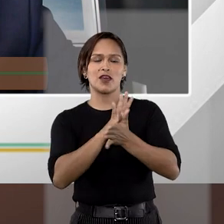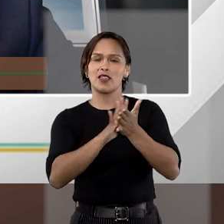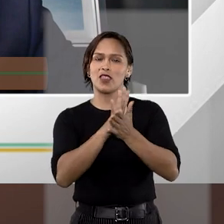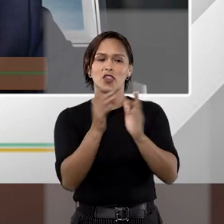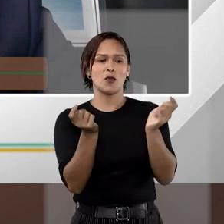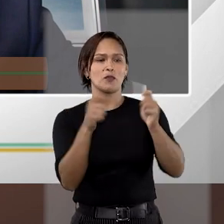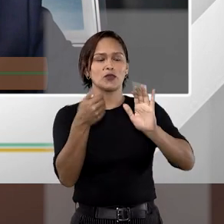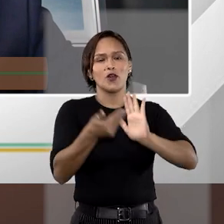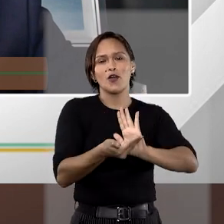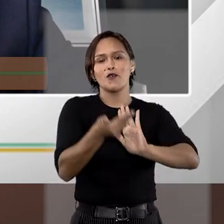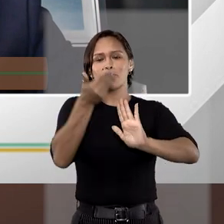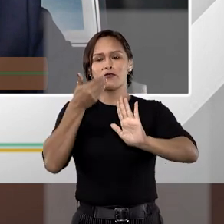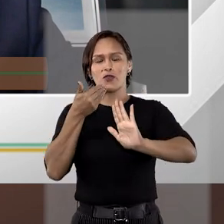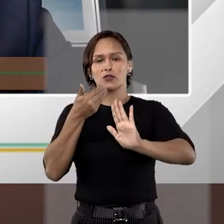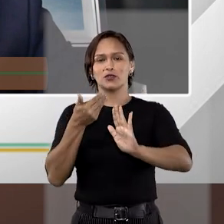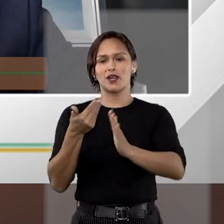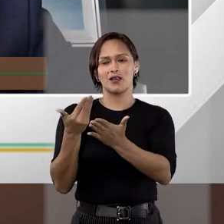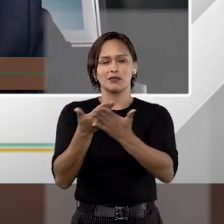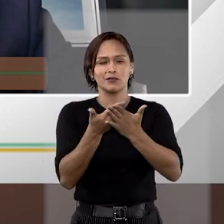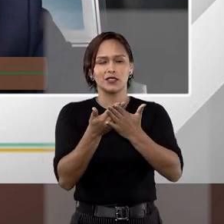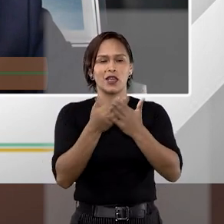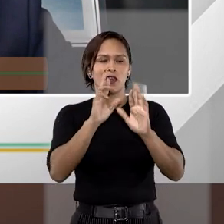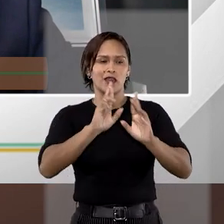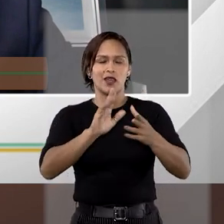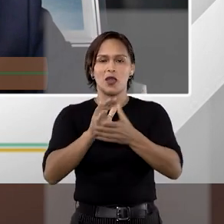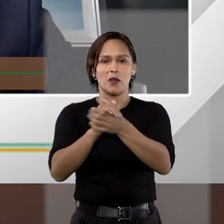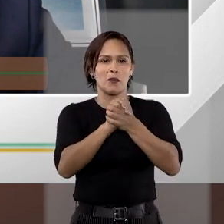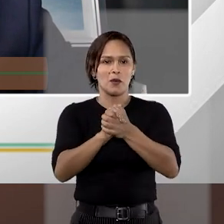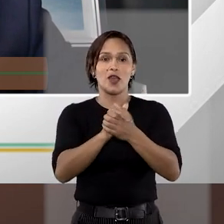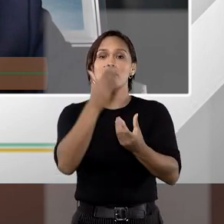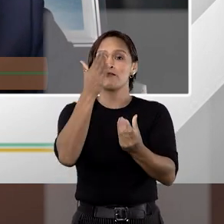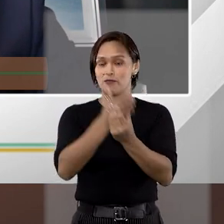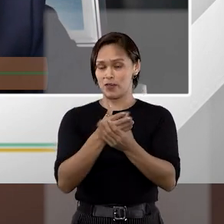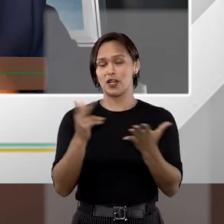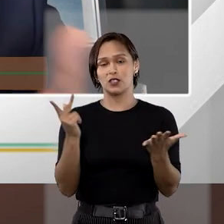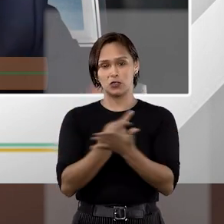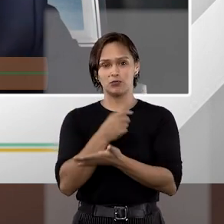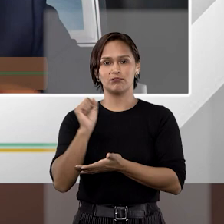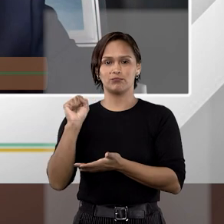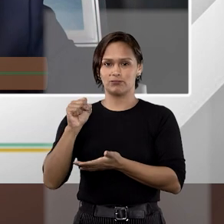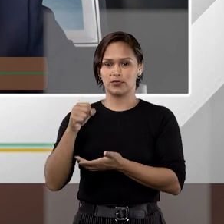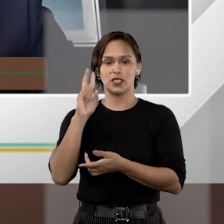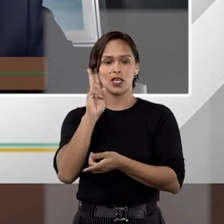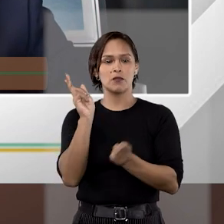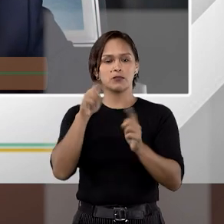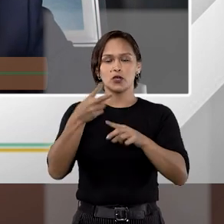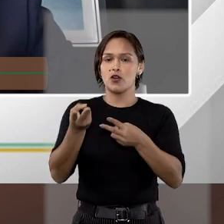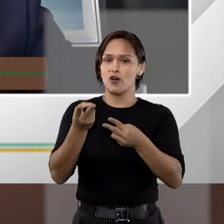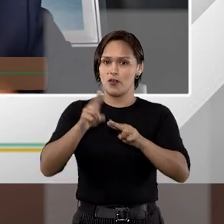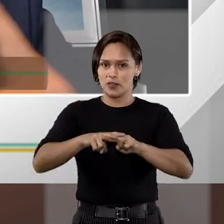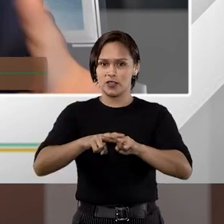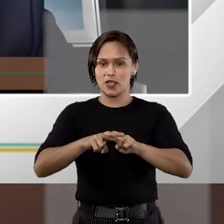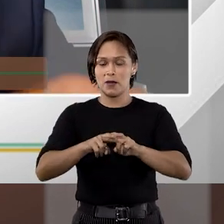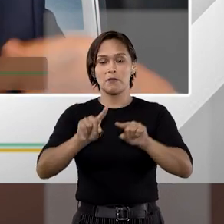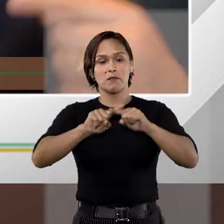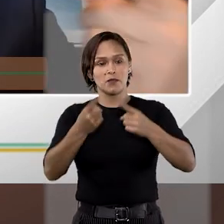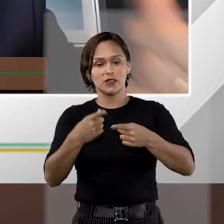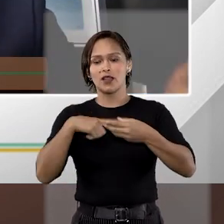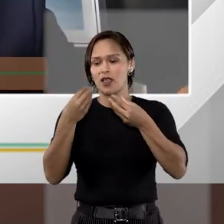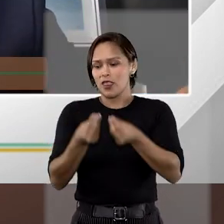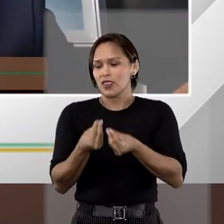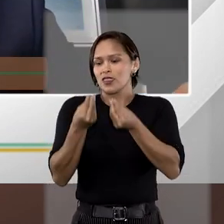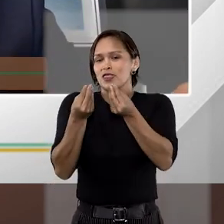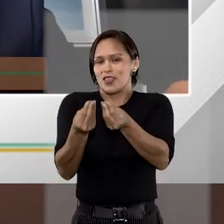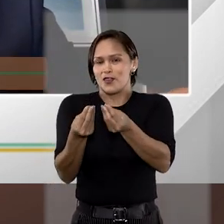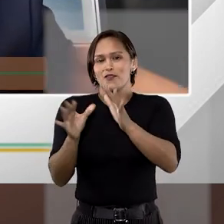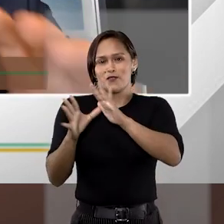não haverá como este sujeito essa pessoa responsável será processada e possivelmente condenada mesmo que ela